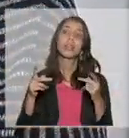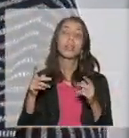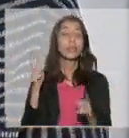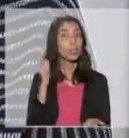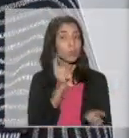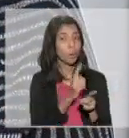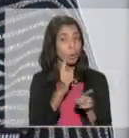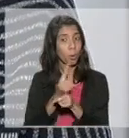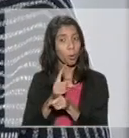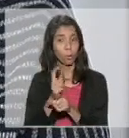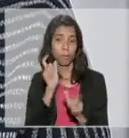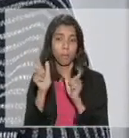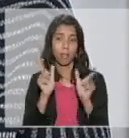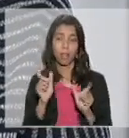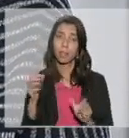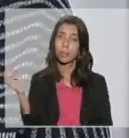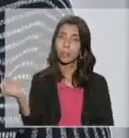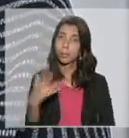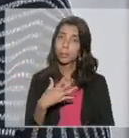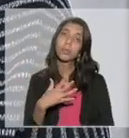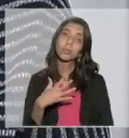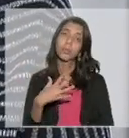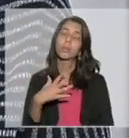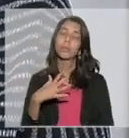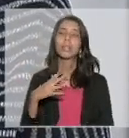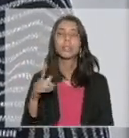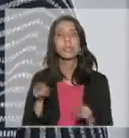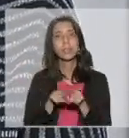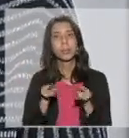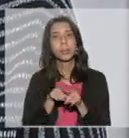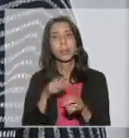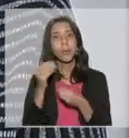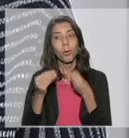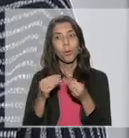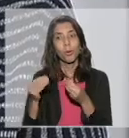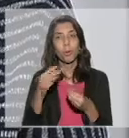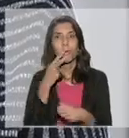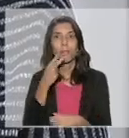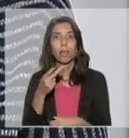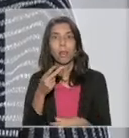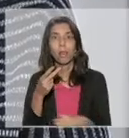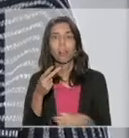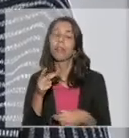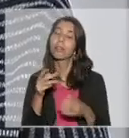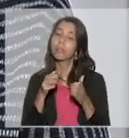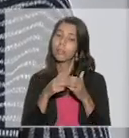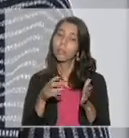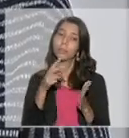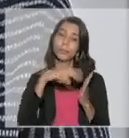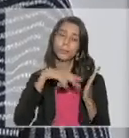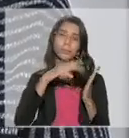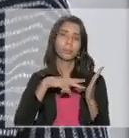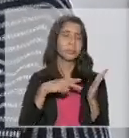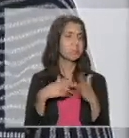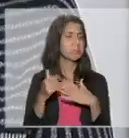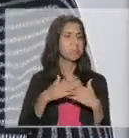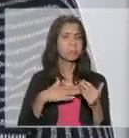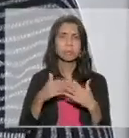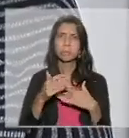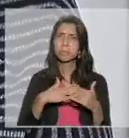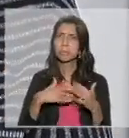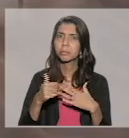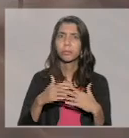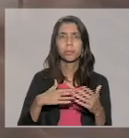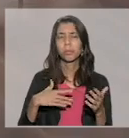e você só encontra palavras novas e, né, formas novas de expressão e nas leituras. E não